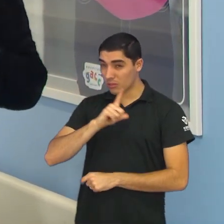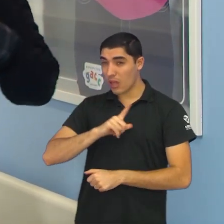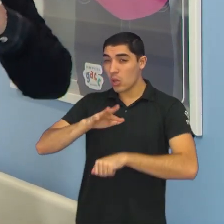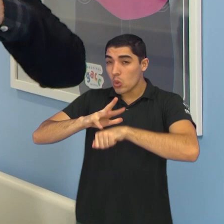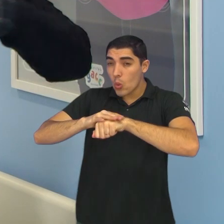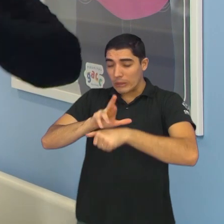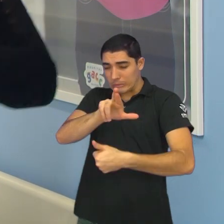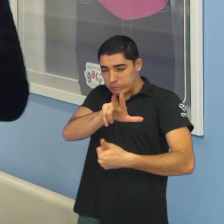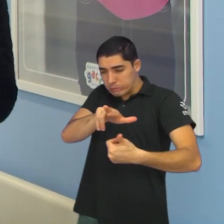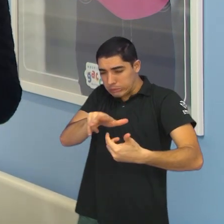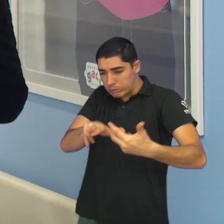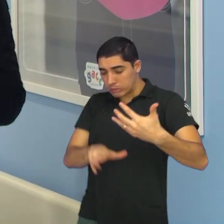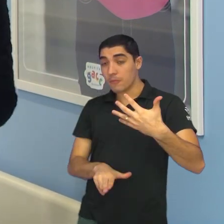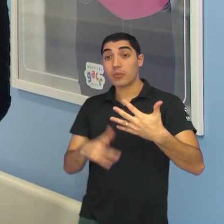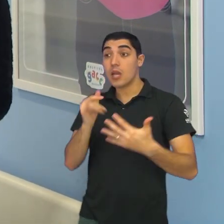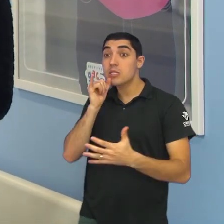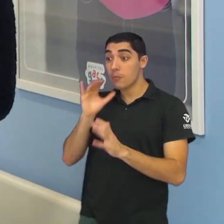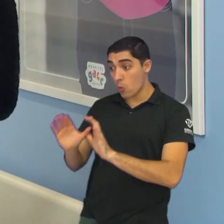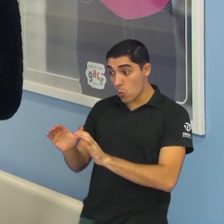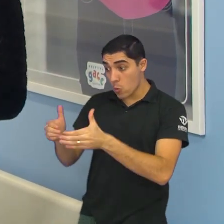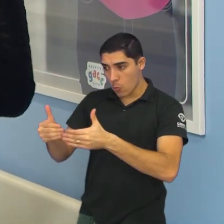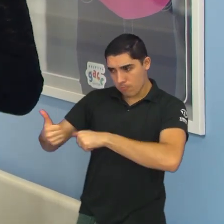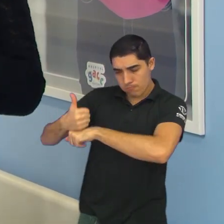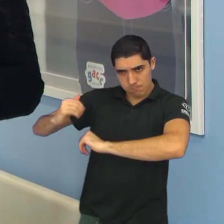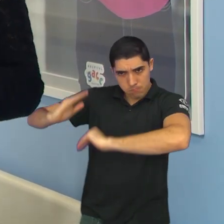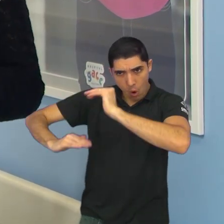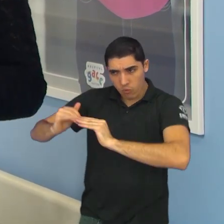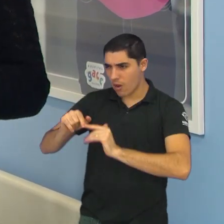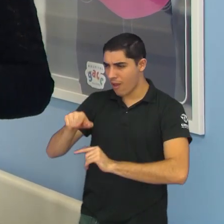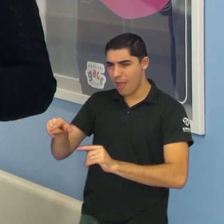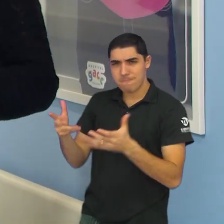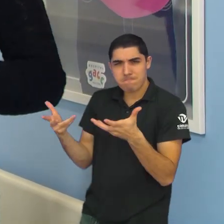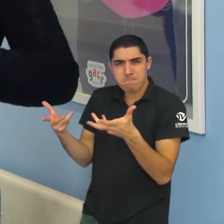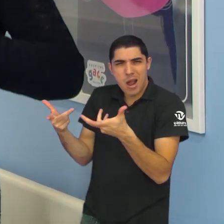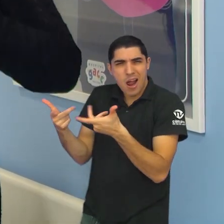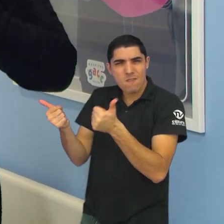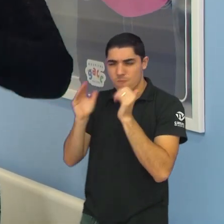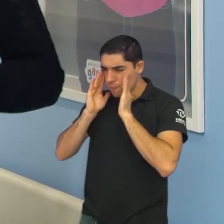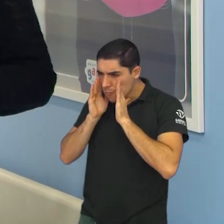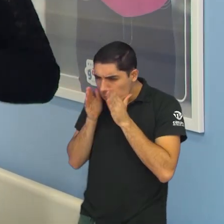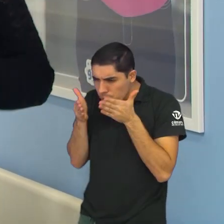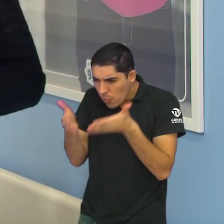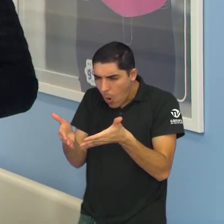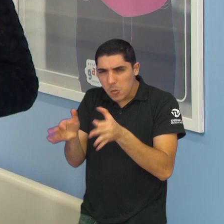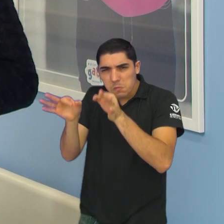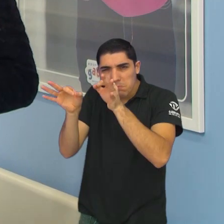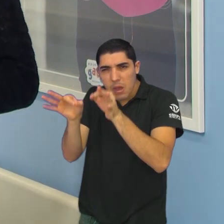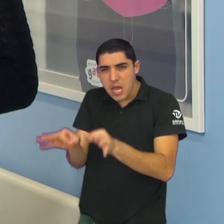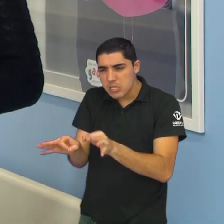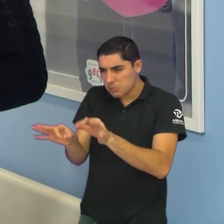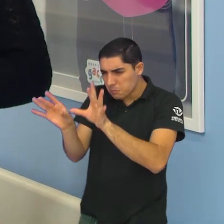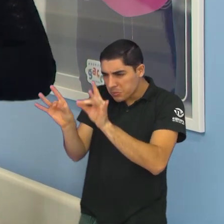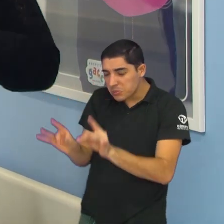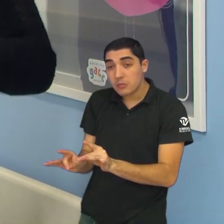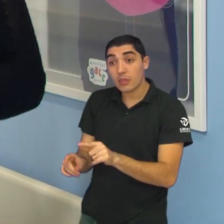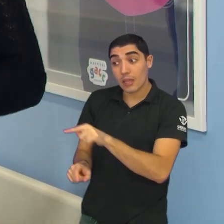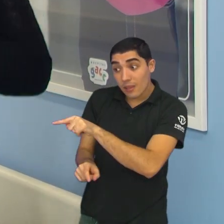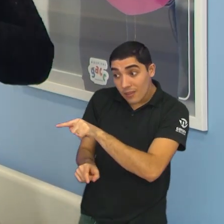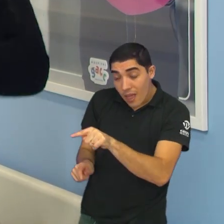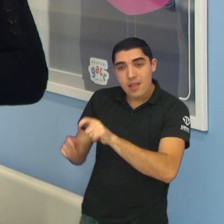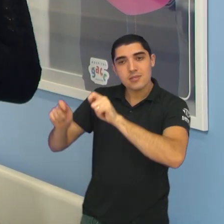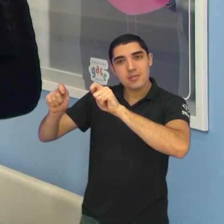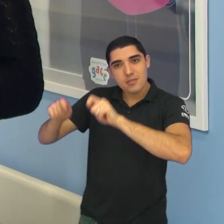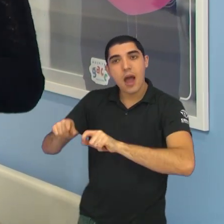doenças. Então a gente tem realmente uma equipe de profissionais muito dedicados, né? Muito especializados e que